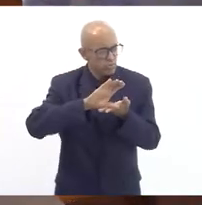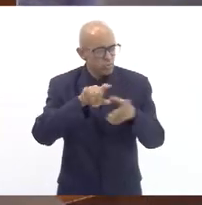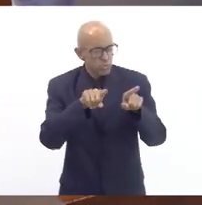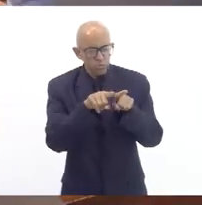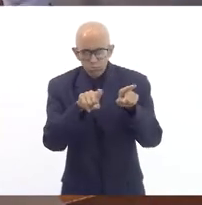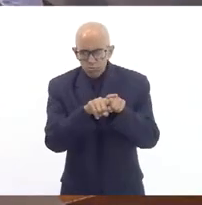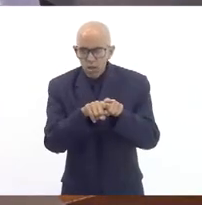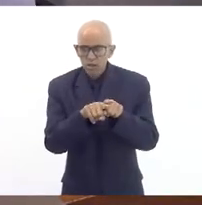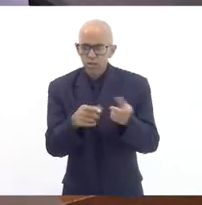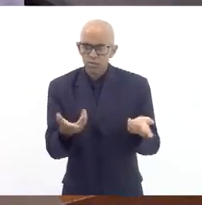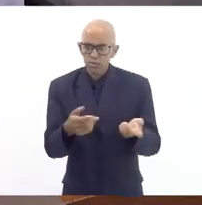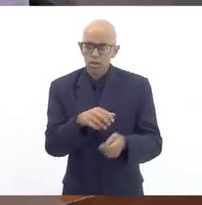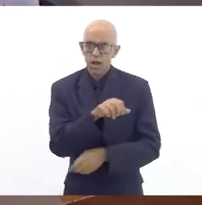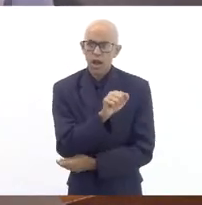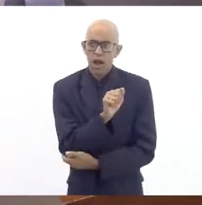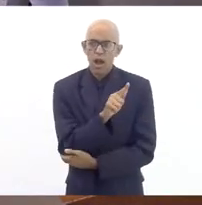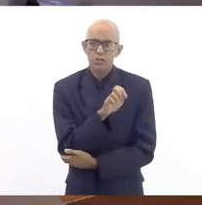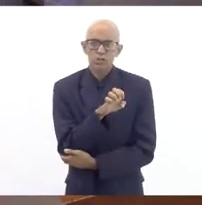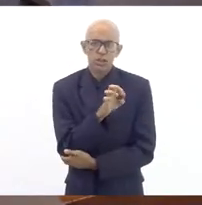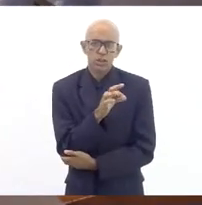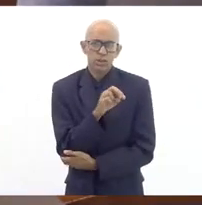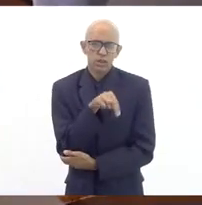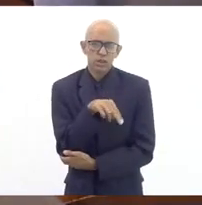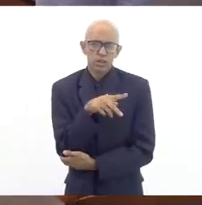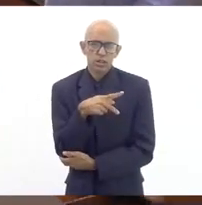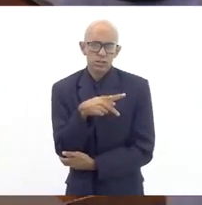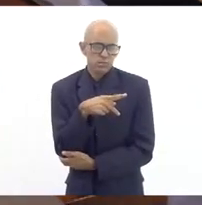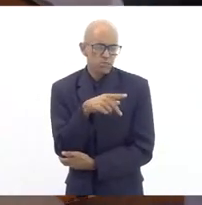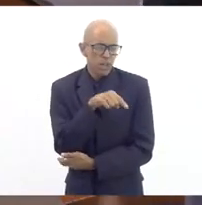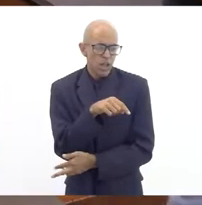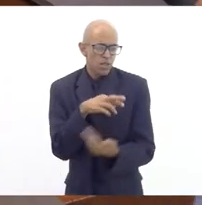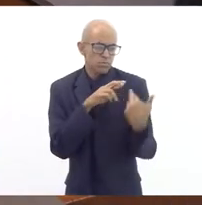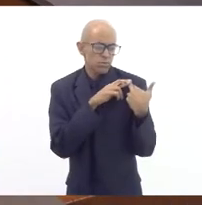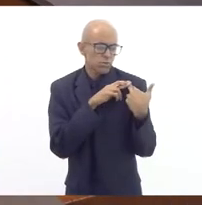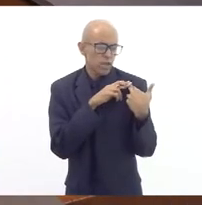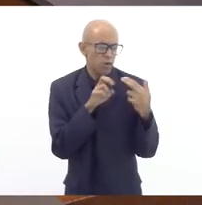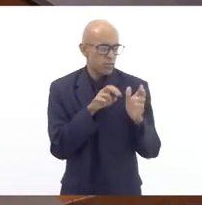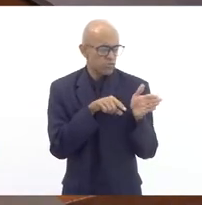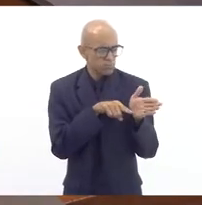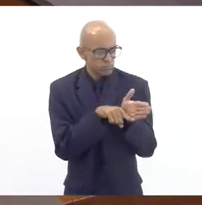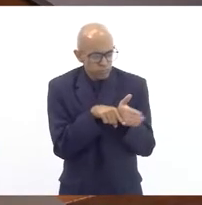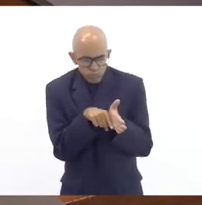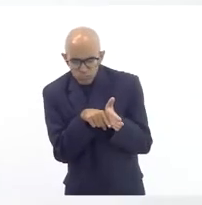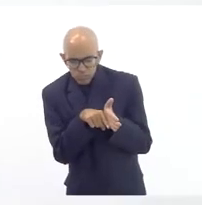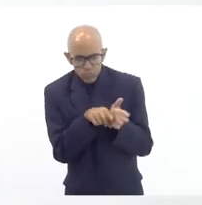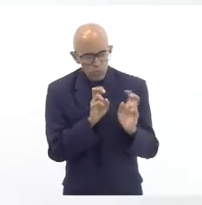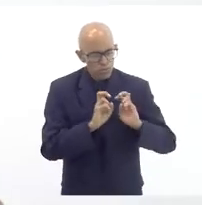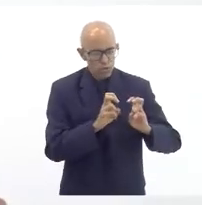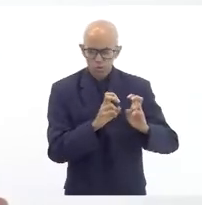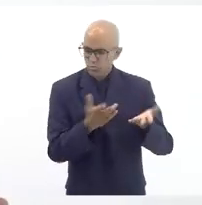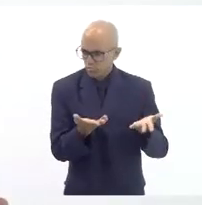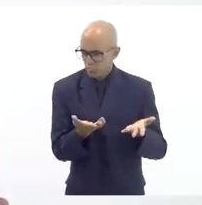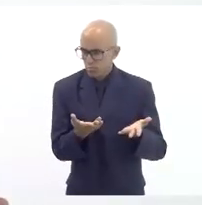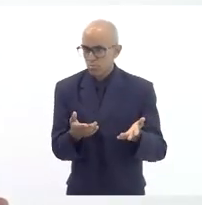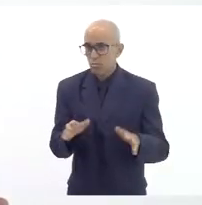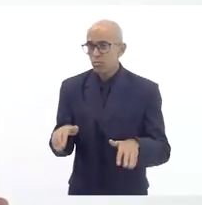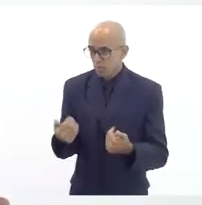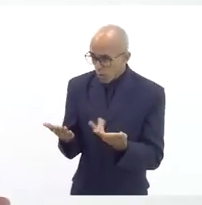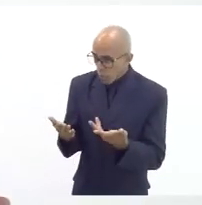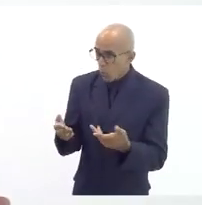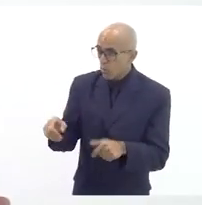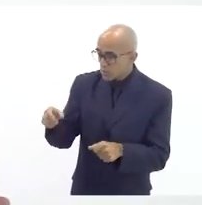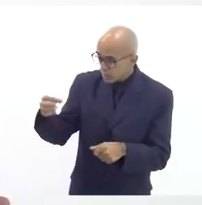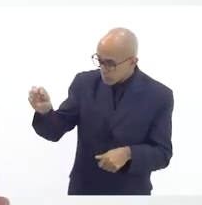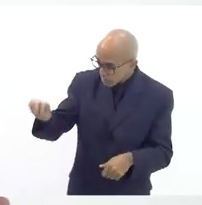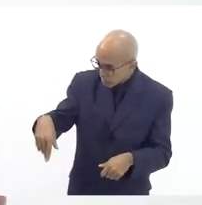que é a AGTRANSP? Fiscaliza o quê? Fiscaliza a malha ferroviária. Deputado presidente, o Poder Legislativo